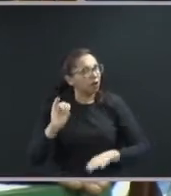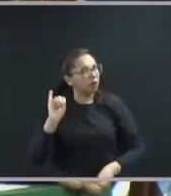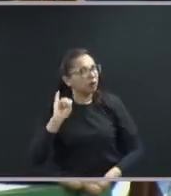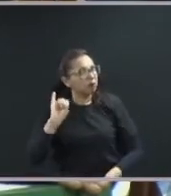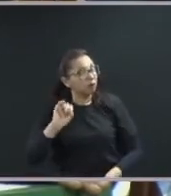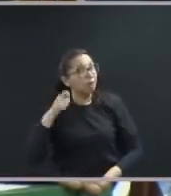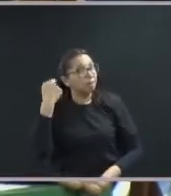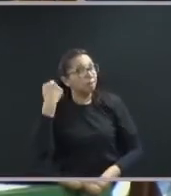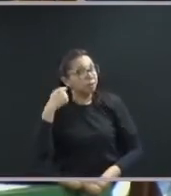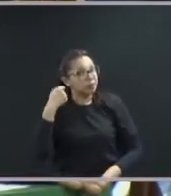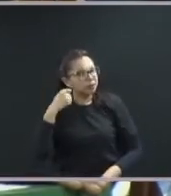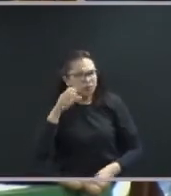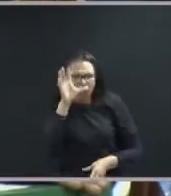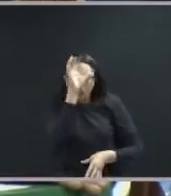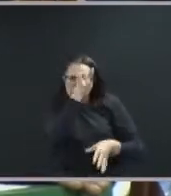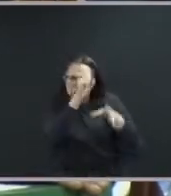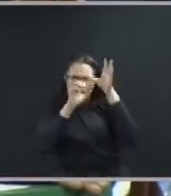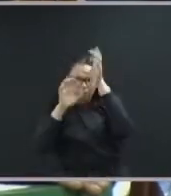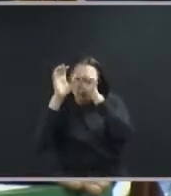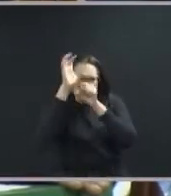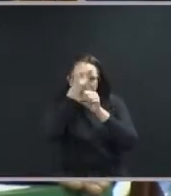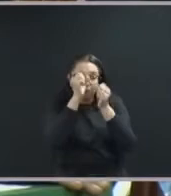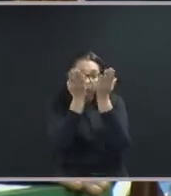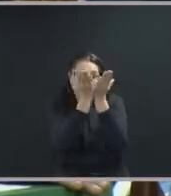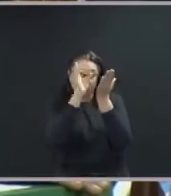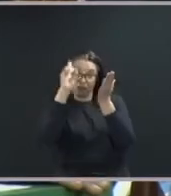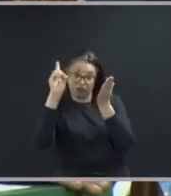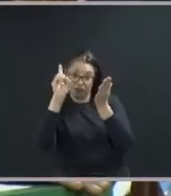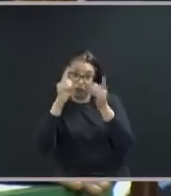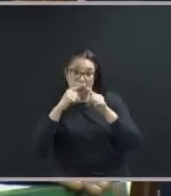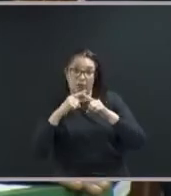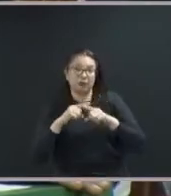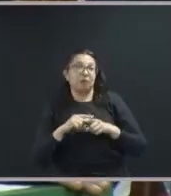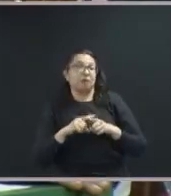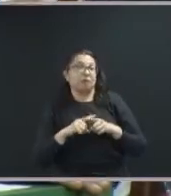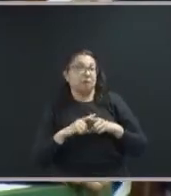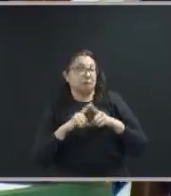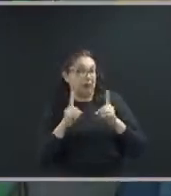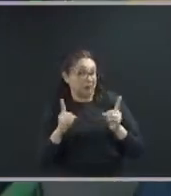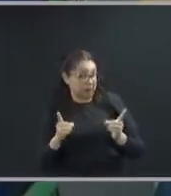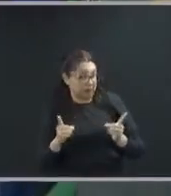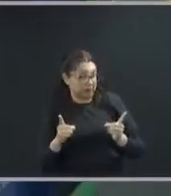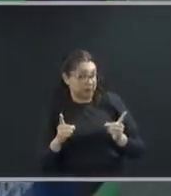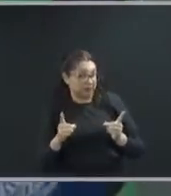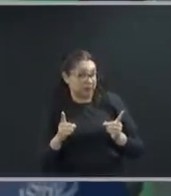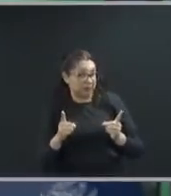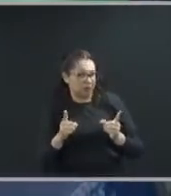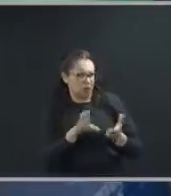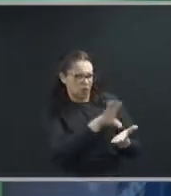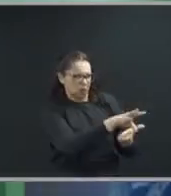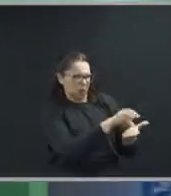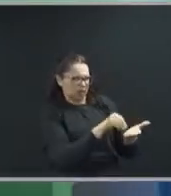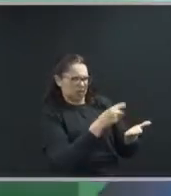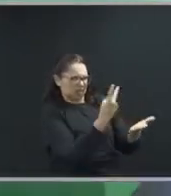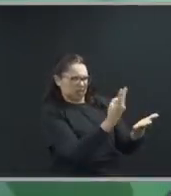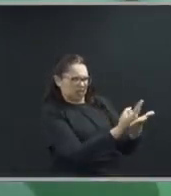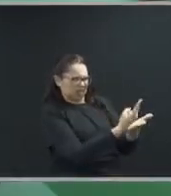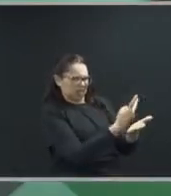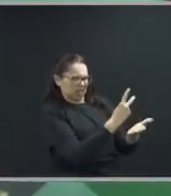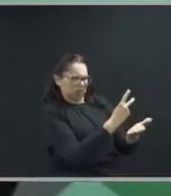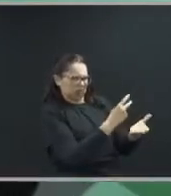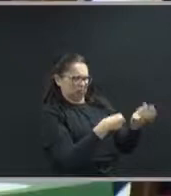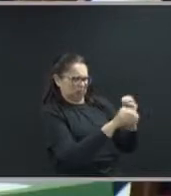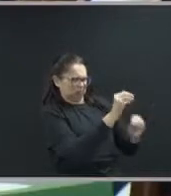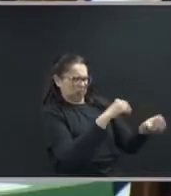aprendeste. Desviai-vos dele. Sai fora, irmão. Às vezes o irmão é disciplinado na